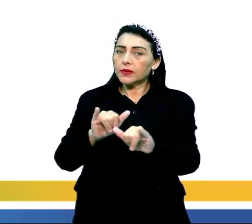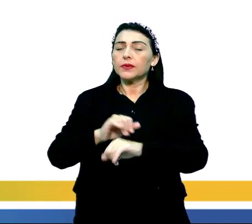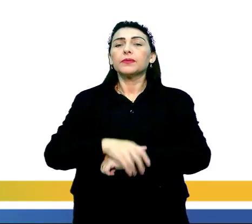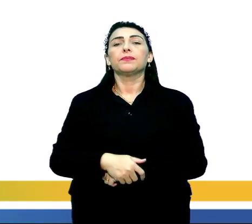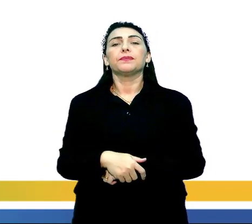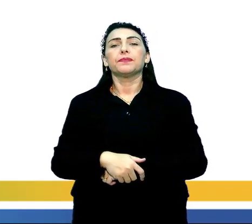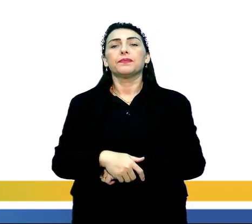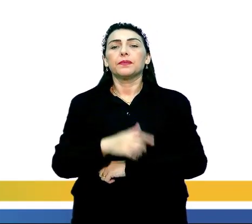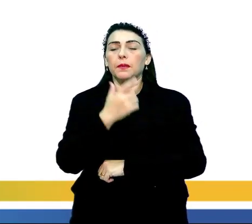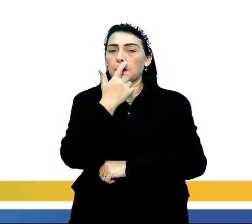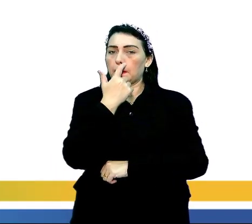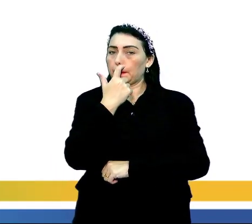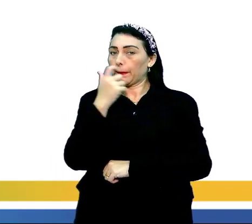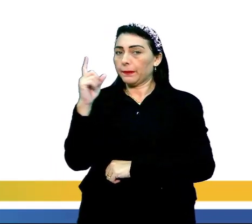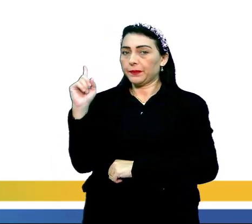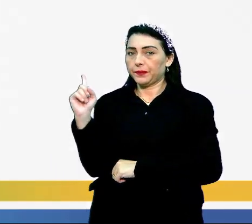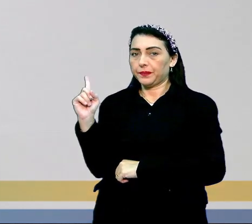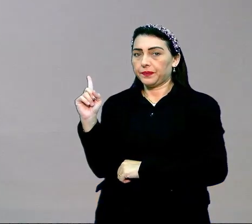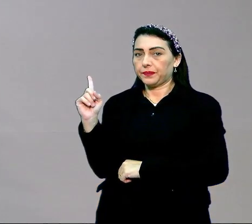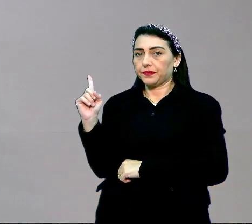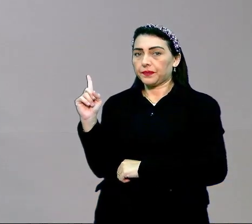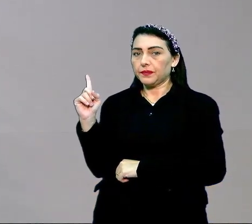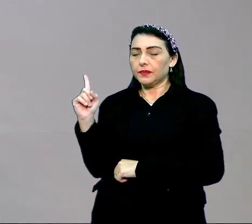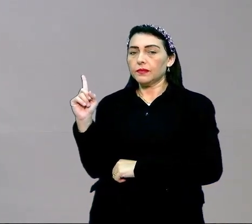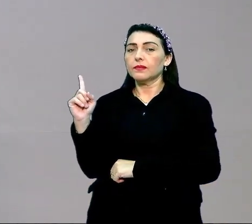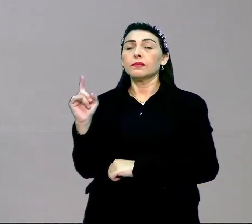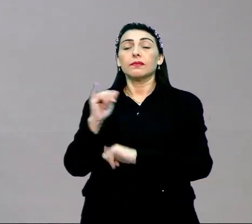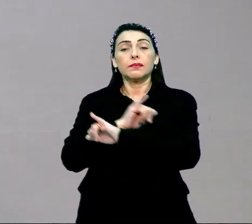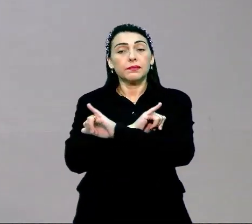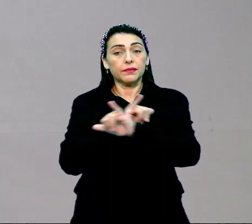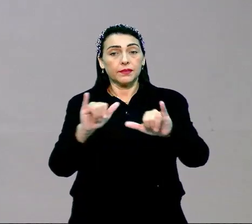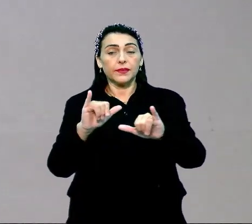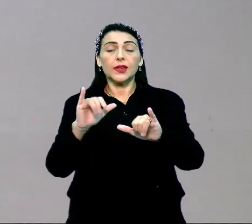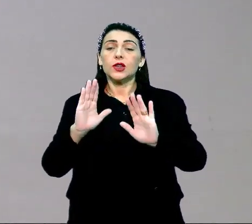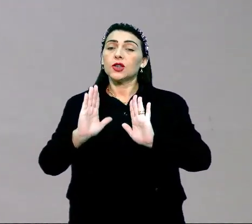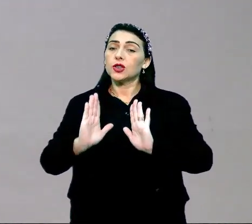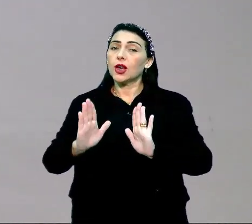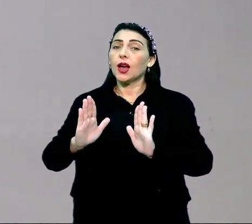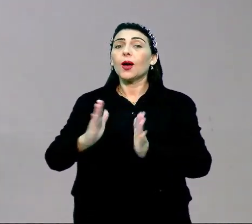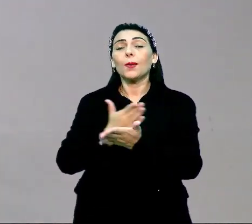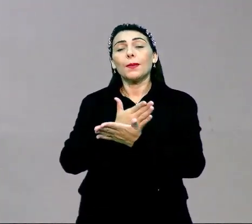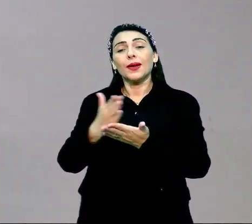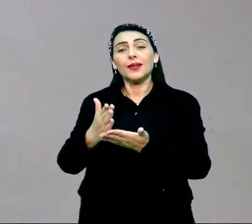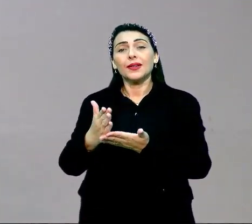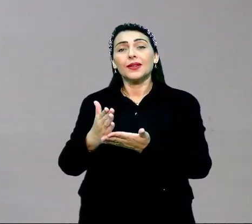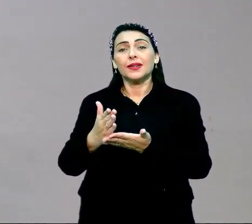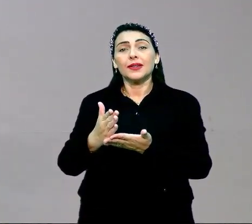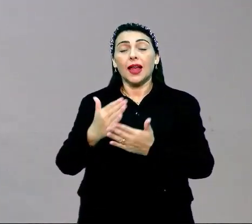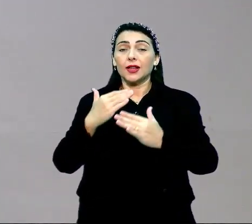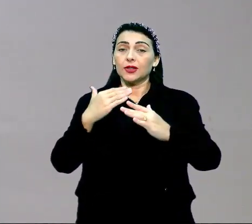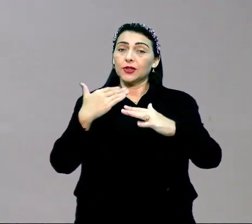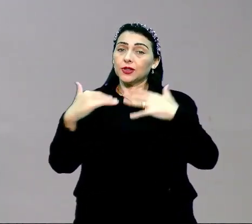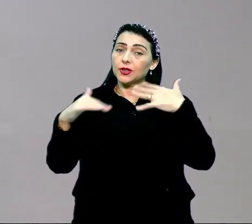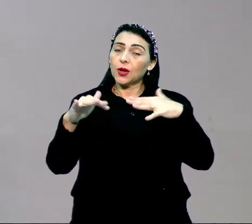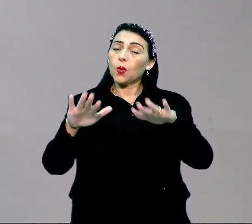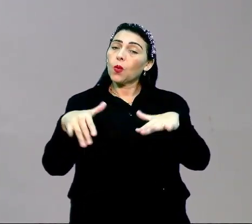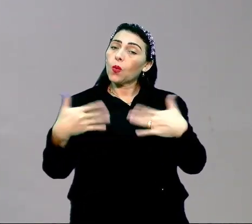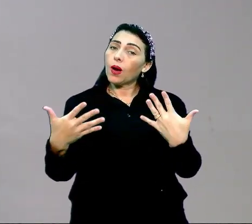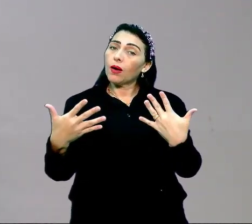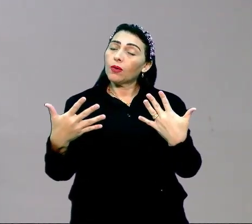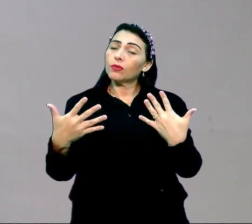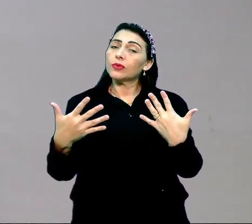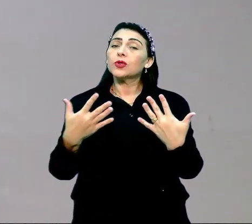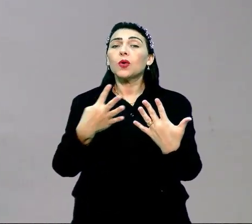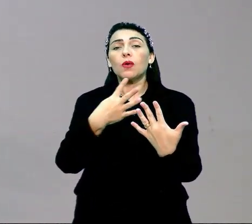informação. Aqui, falando em adendos às informações, a gente já vai começar na parte aqui, ó, da dinâmica. Qual seria a dinâmica?